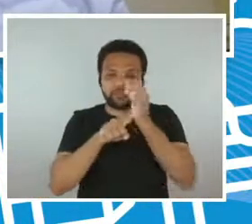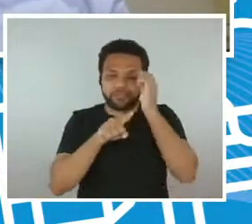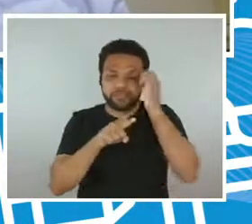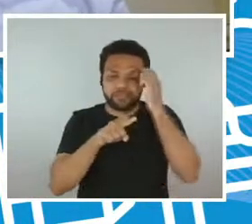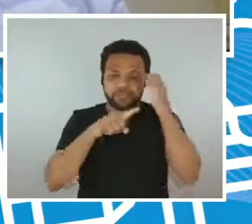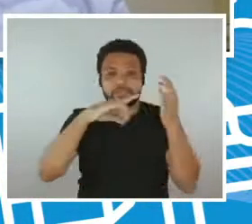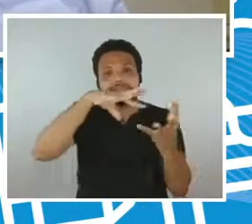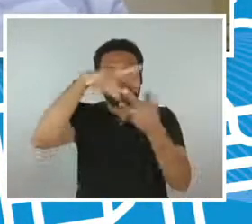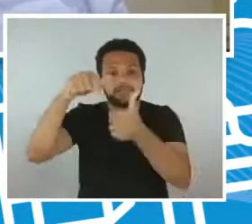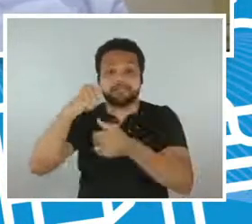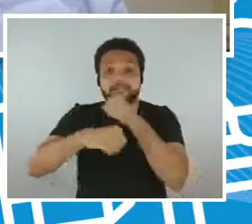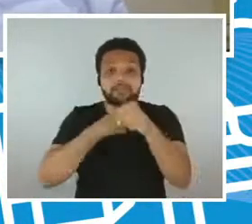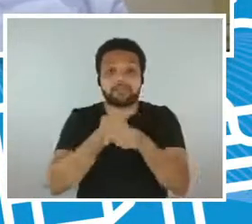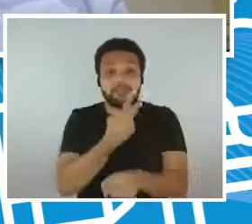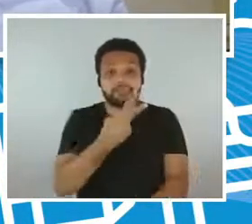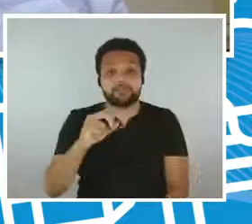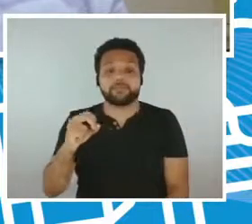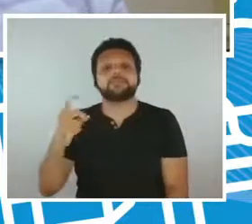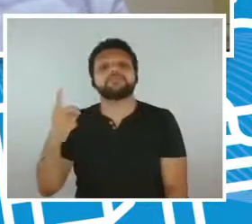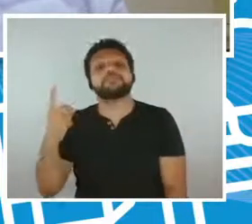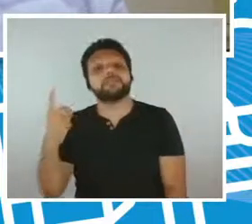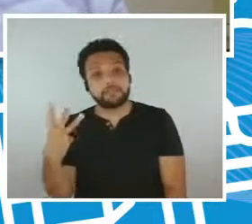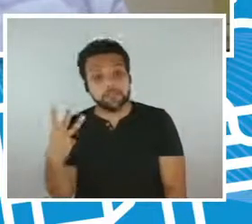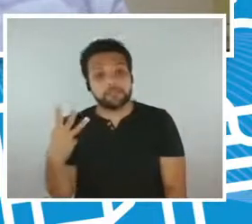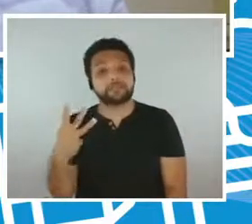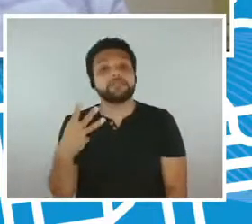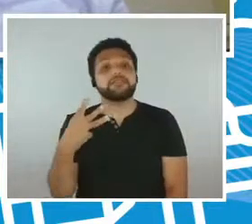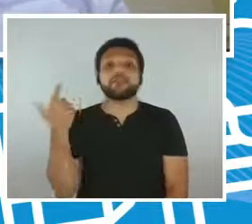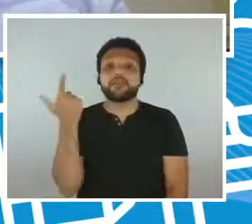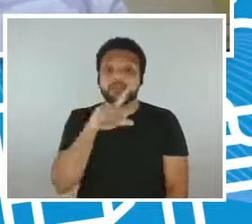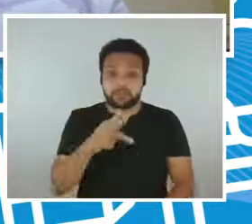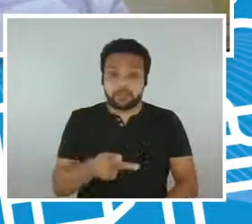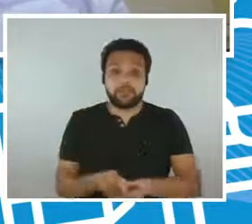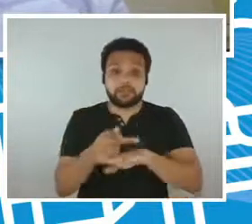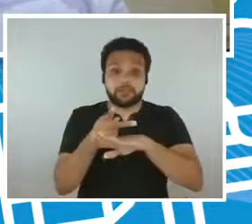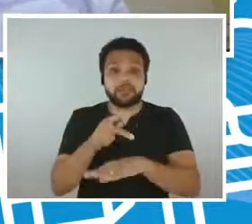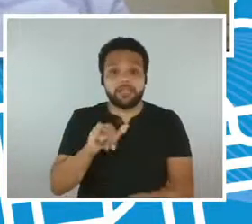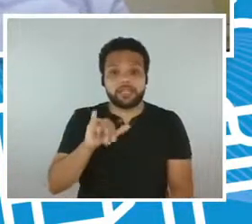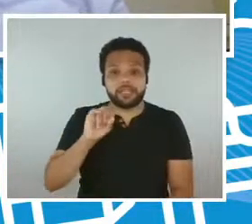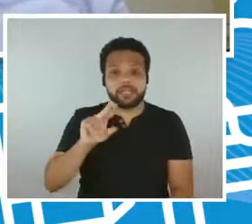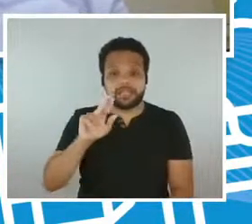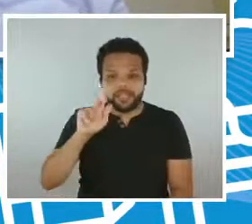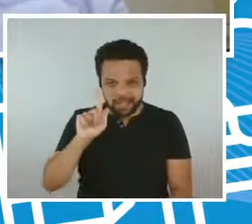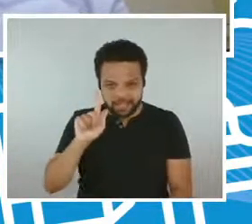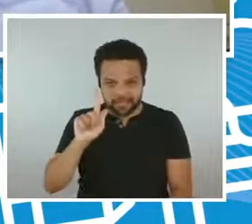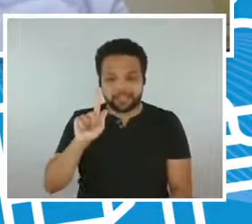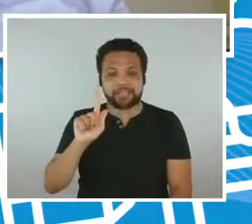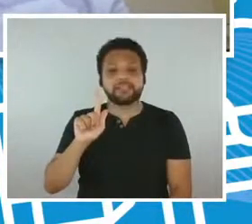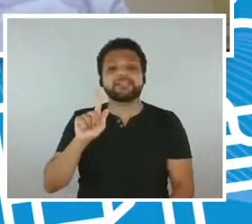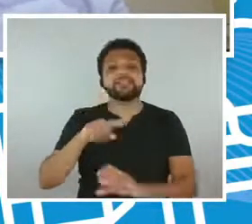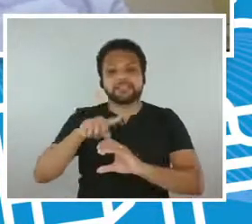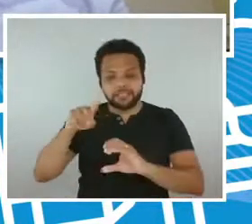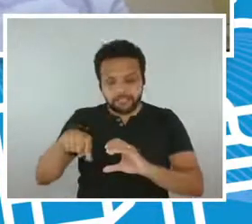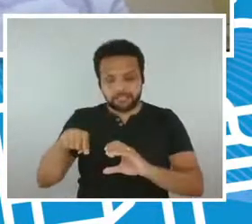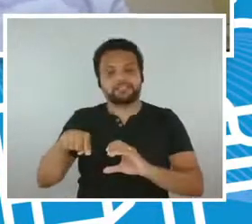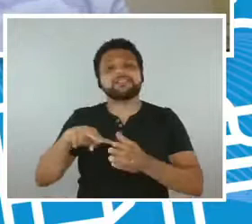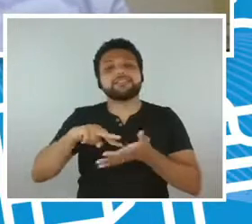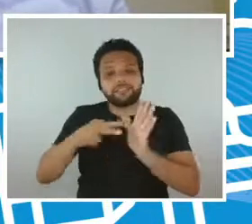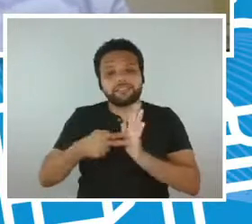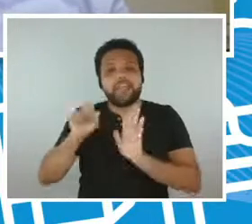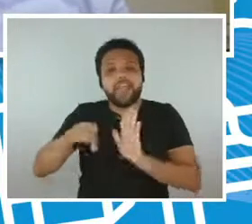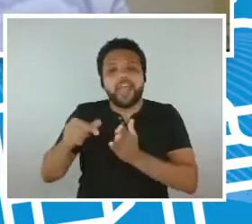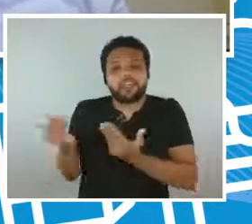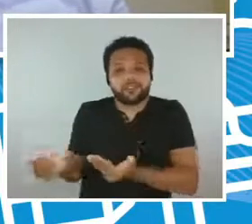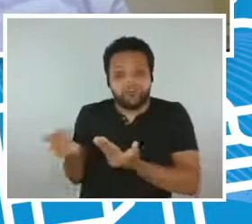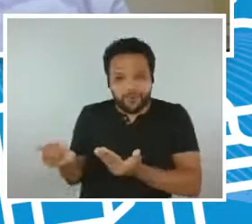Em 2013, ele recebeu o prêmio Young Cientista da TUAS América Latina e Caribe na área de